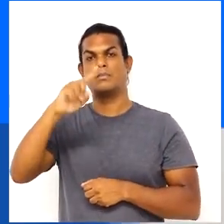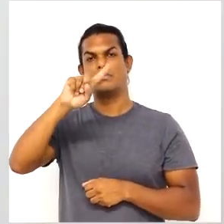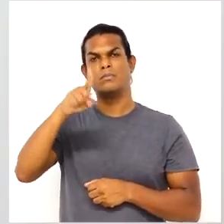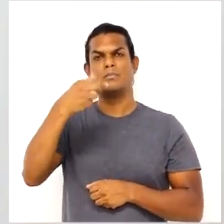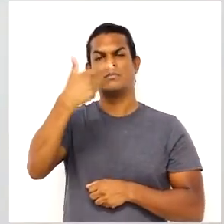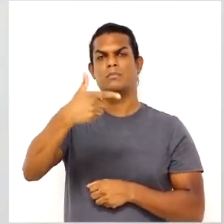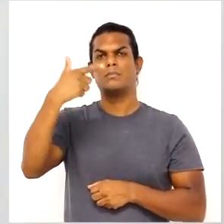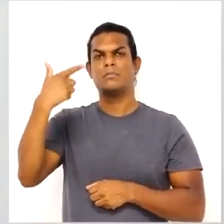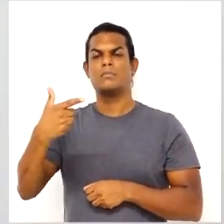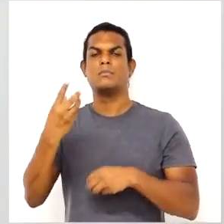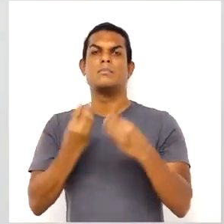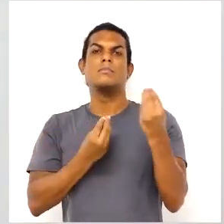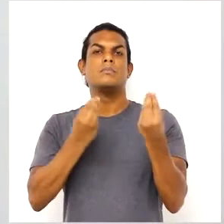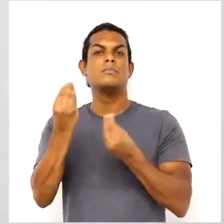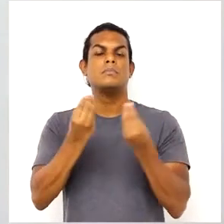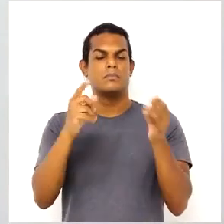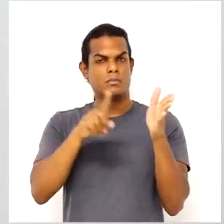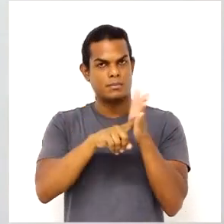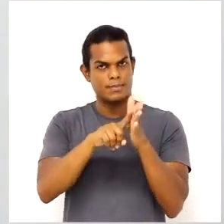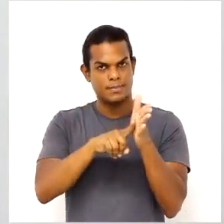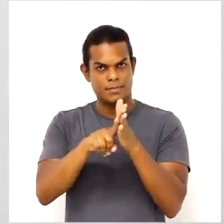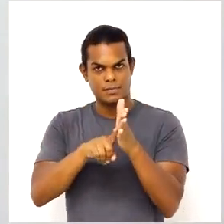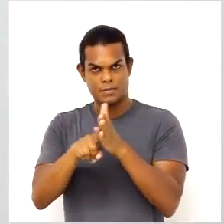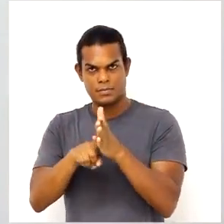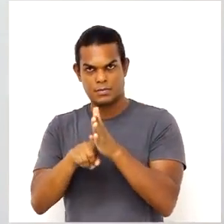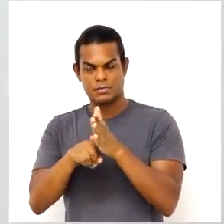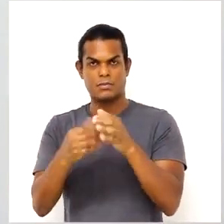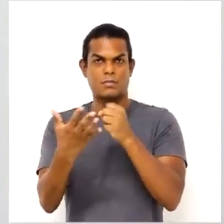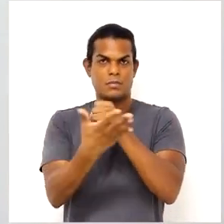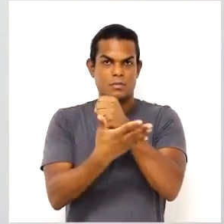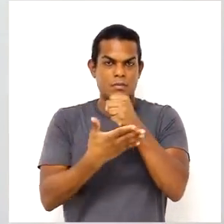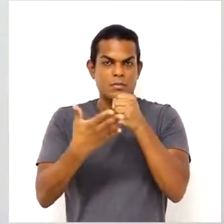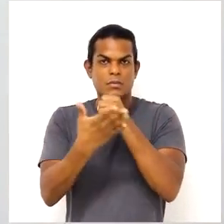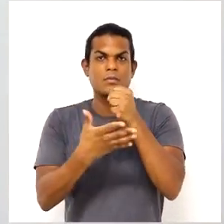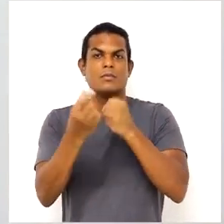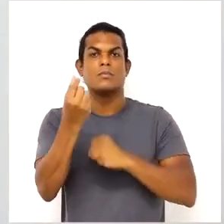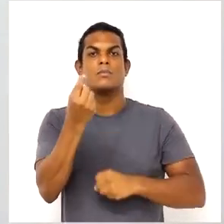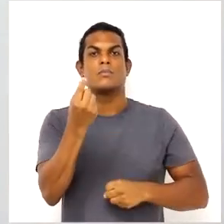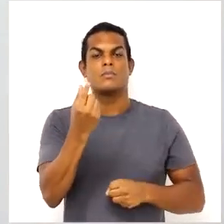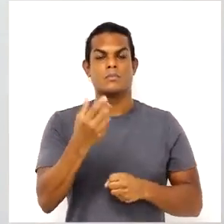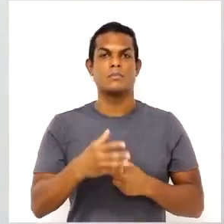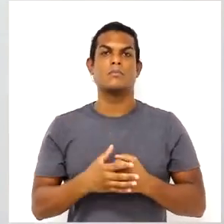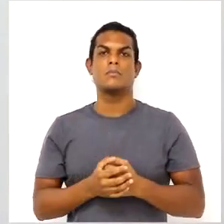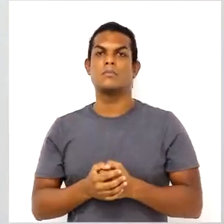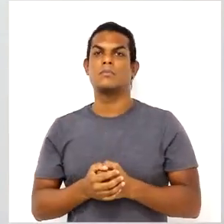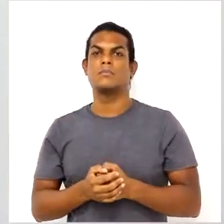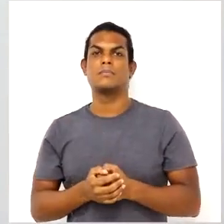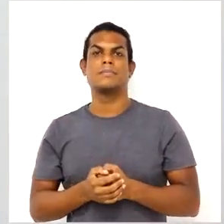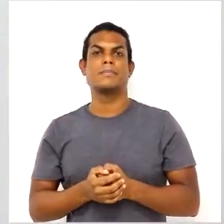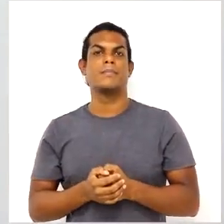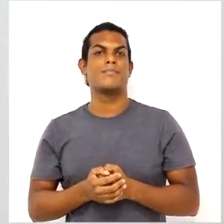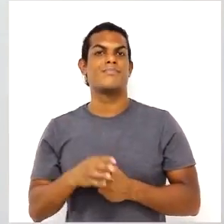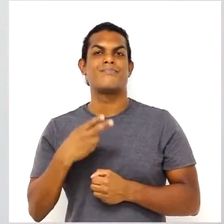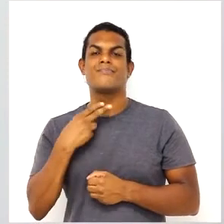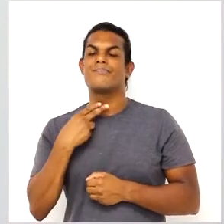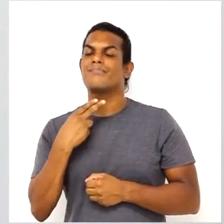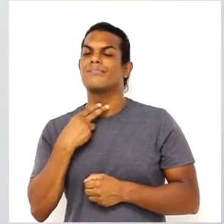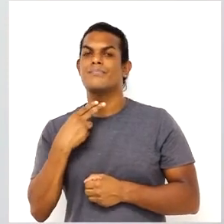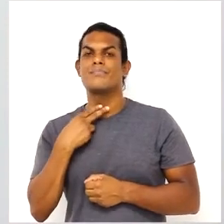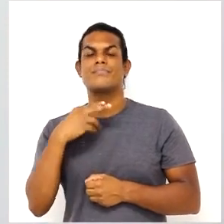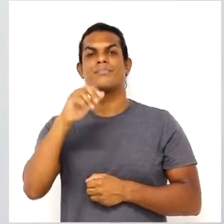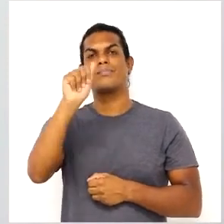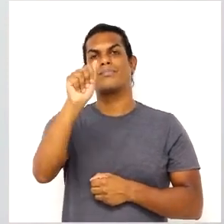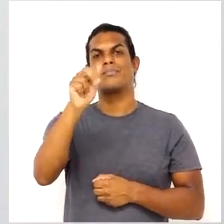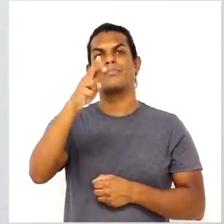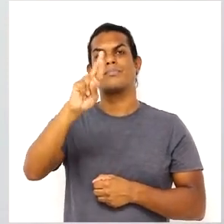772,22. Como a nossa pesquisa refere-se a valor monetário, não devemos fazer arredondamento, pois